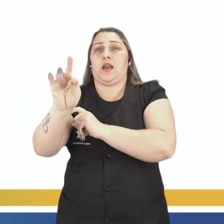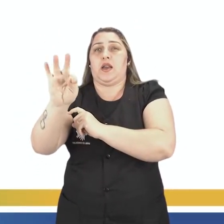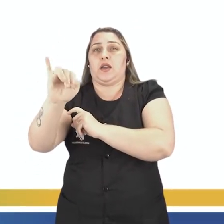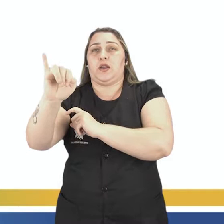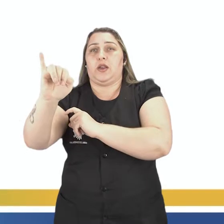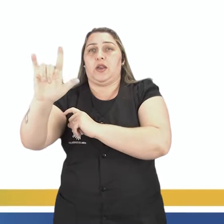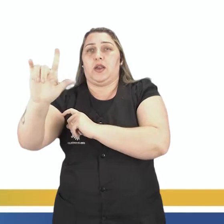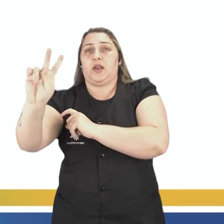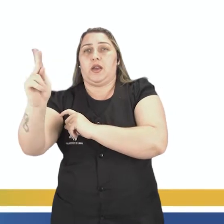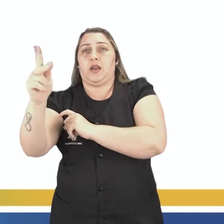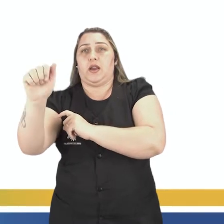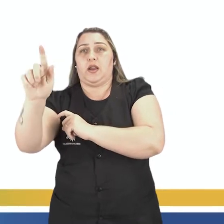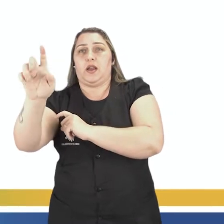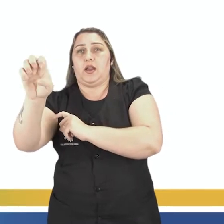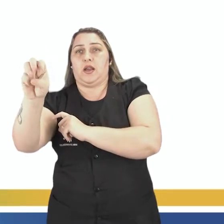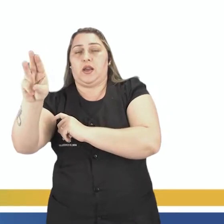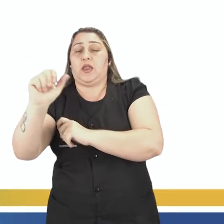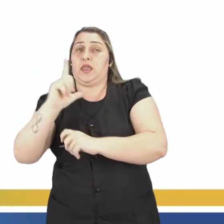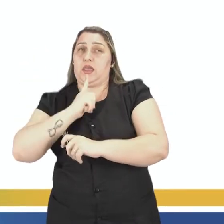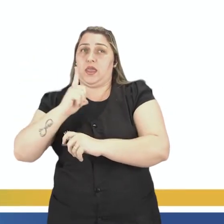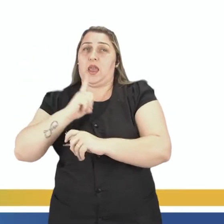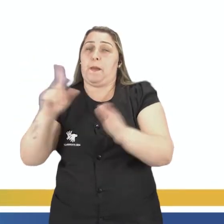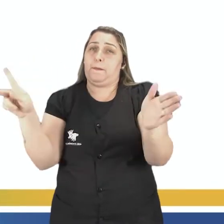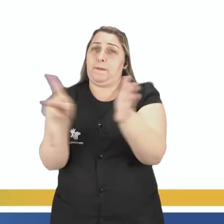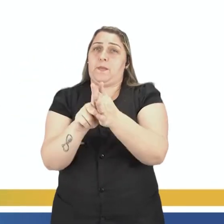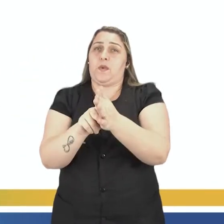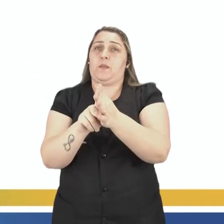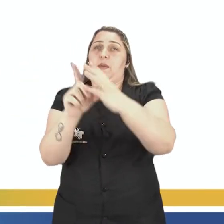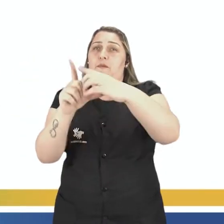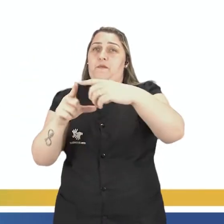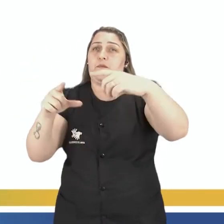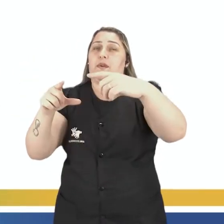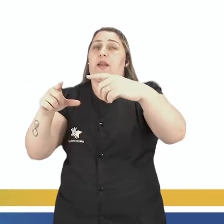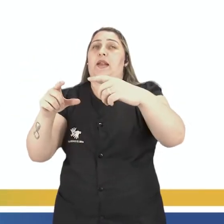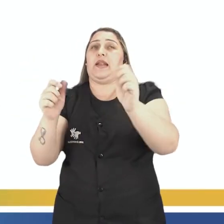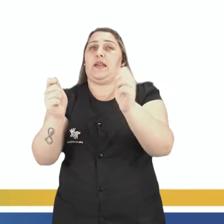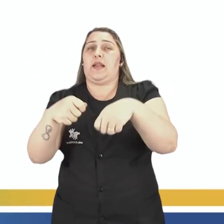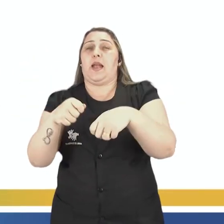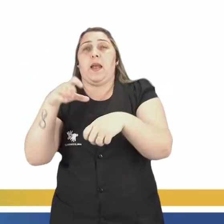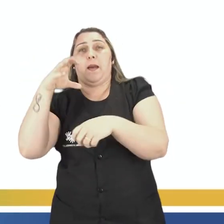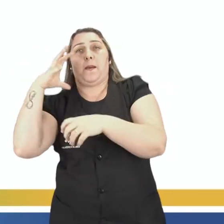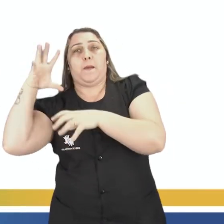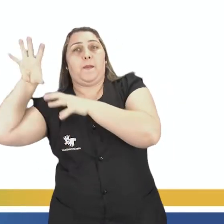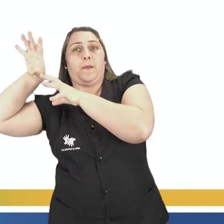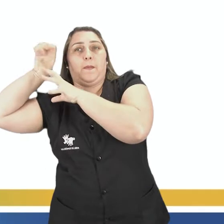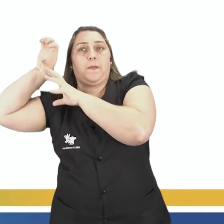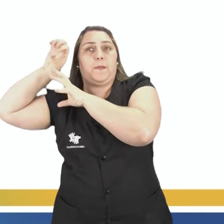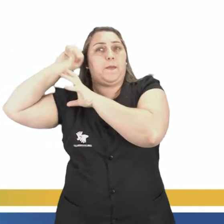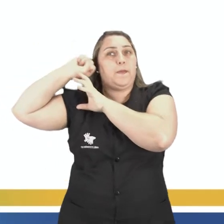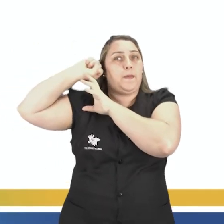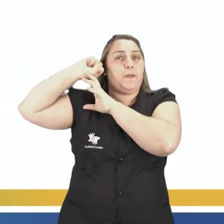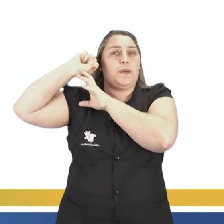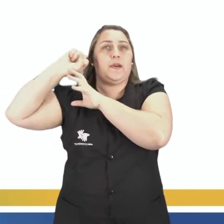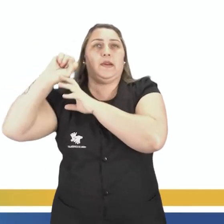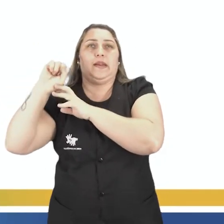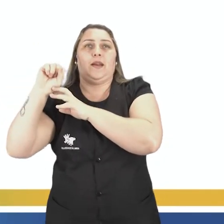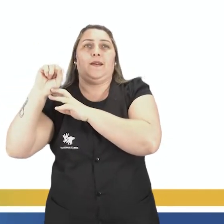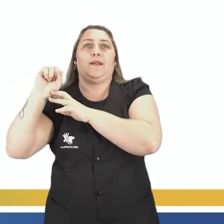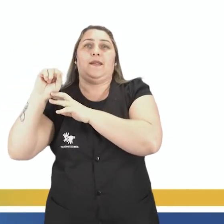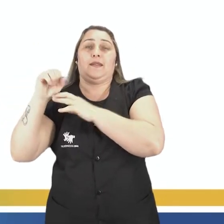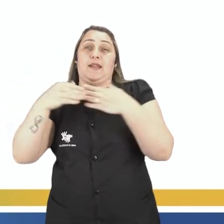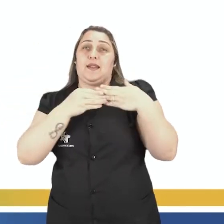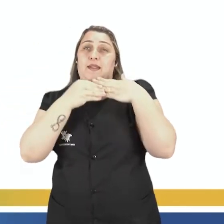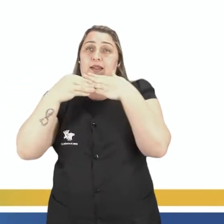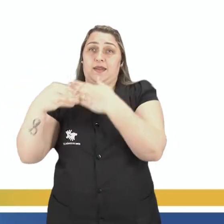formar e possui sua forma própria, que permite melhor captação dos sons que serão